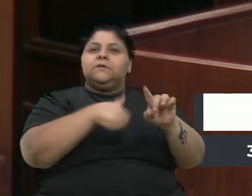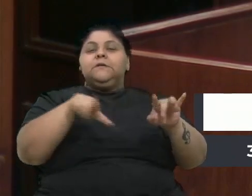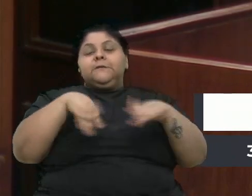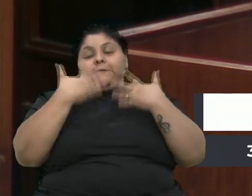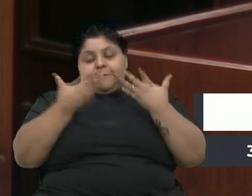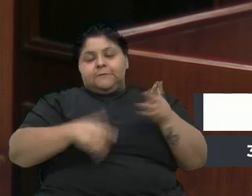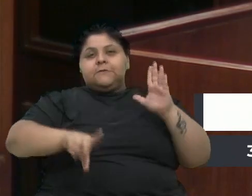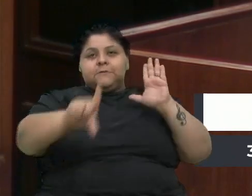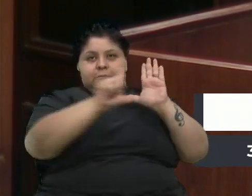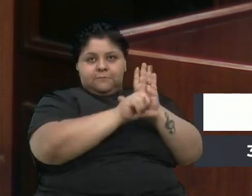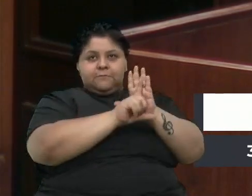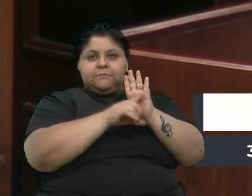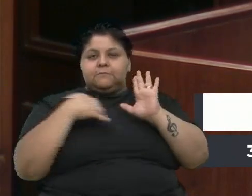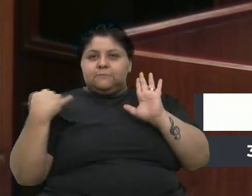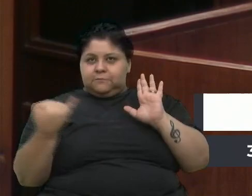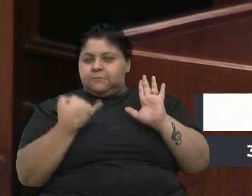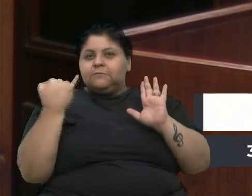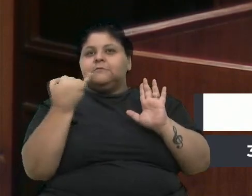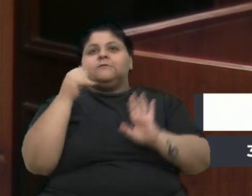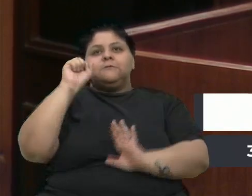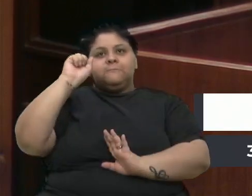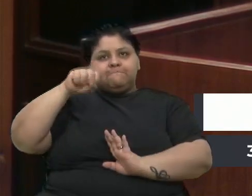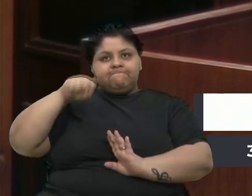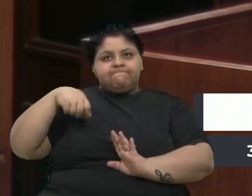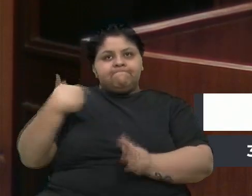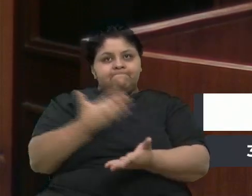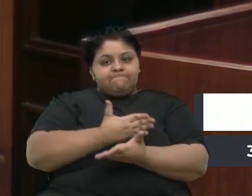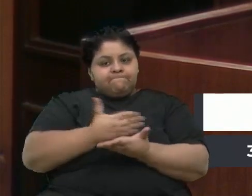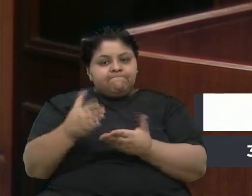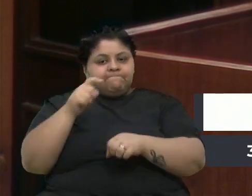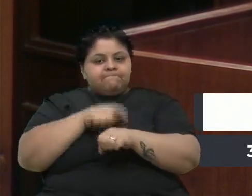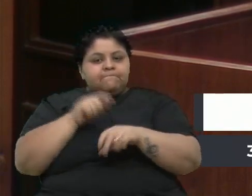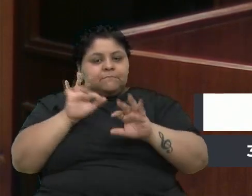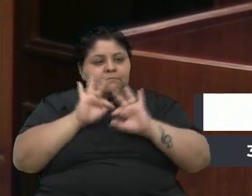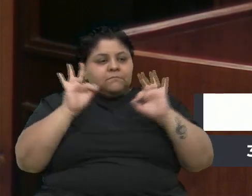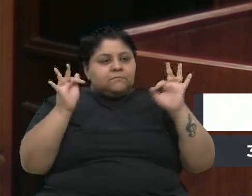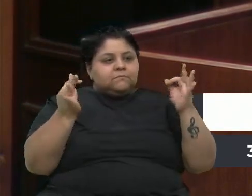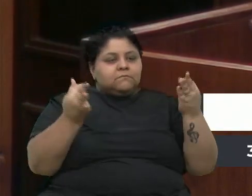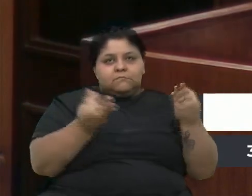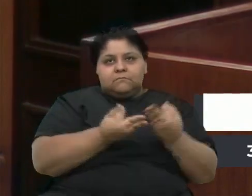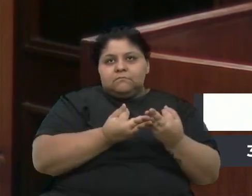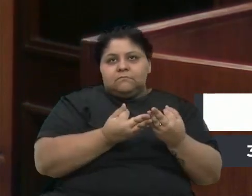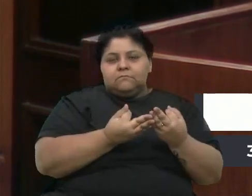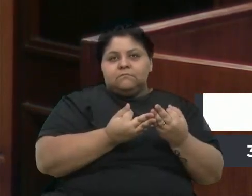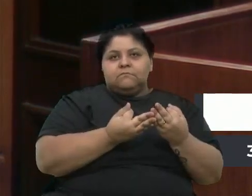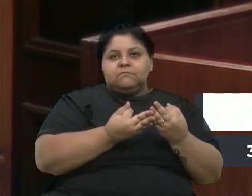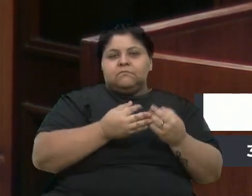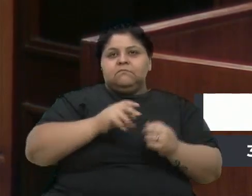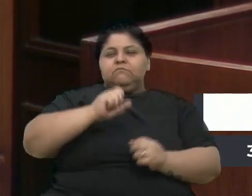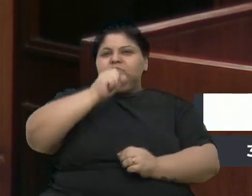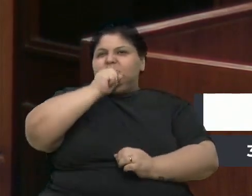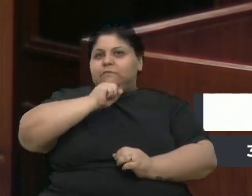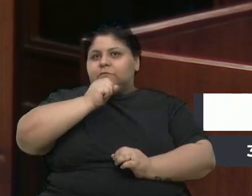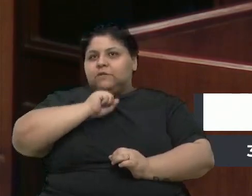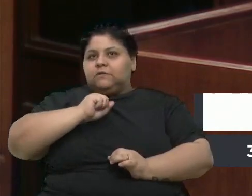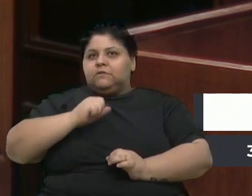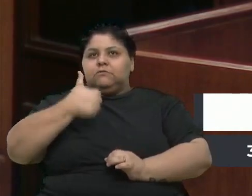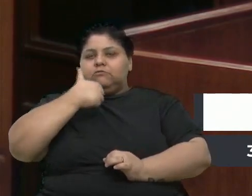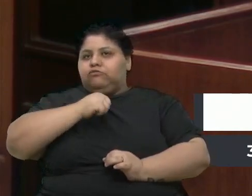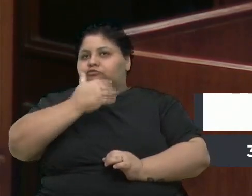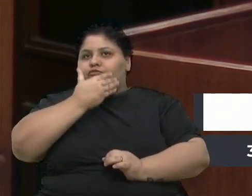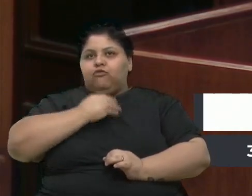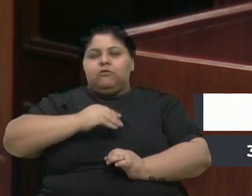é importante, sim, a partir do momento que um familiar colateral, um avô, uma avó, uma tia,